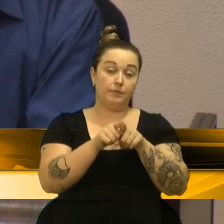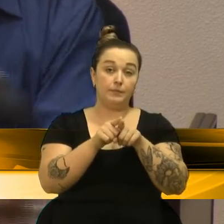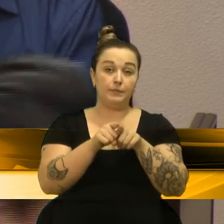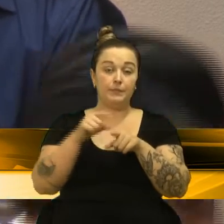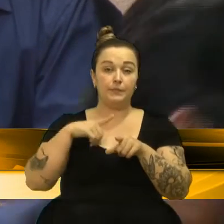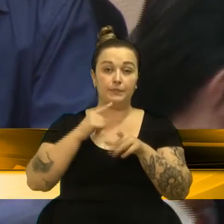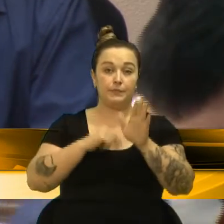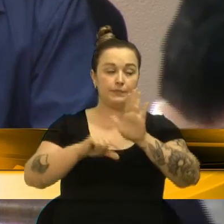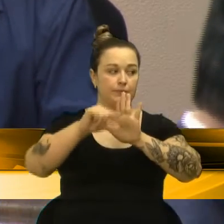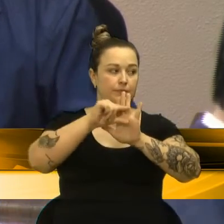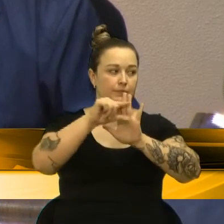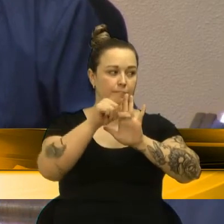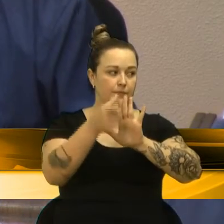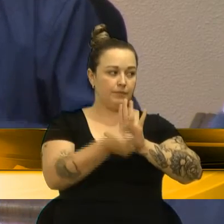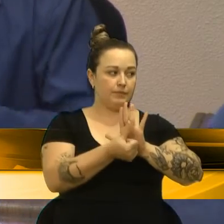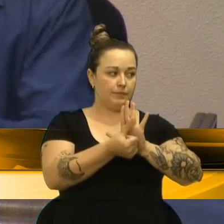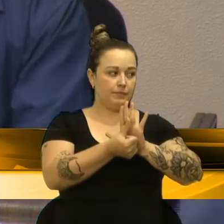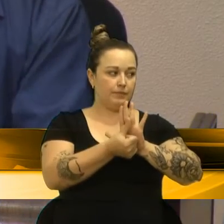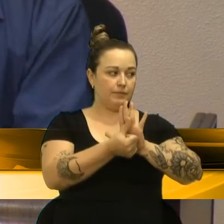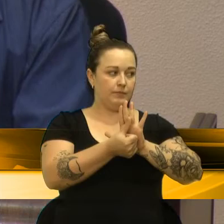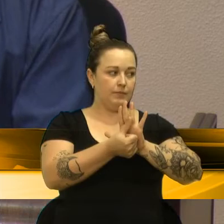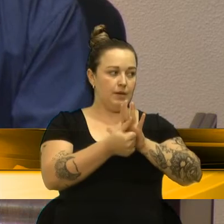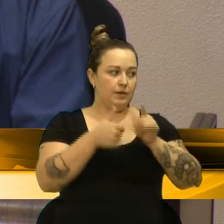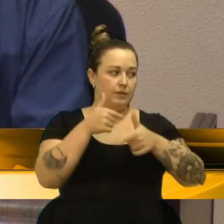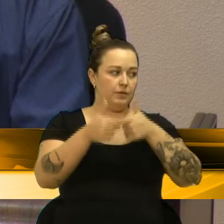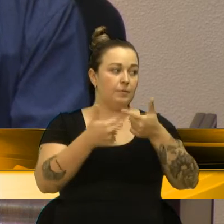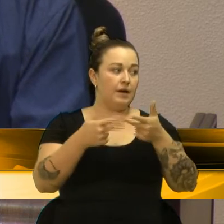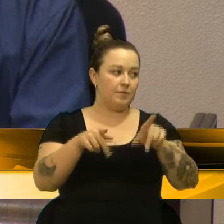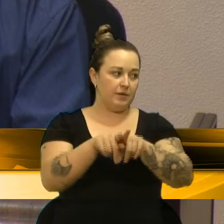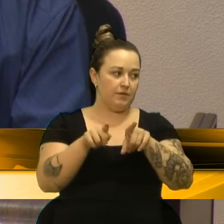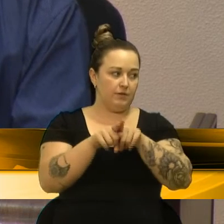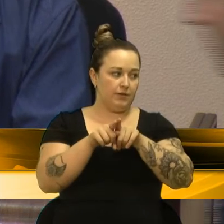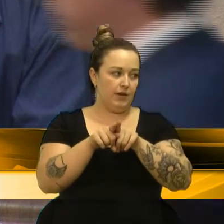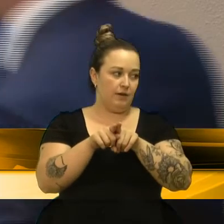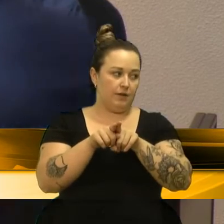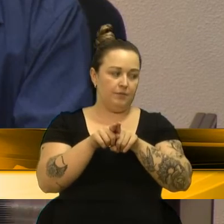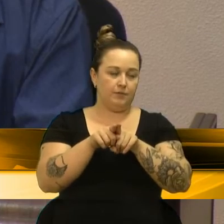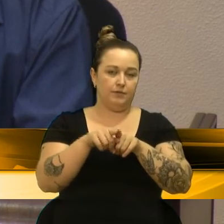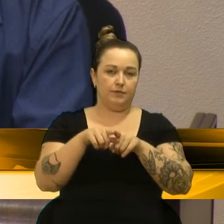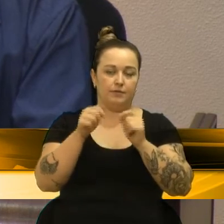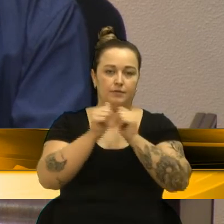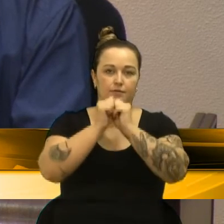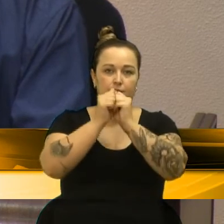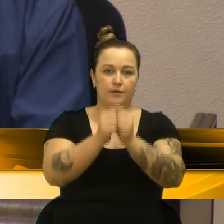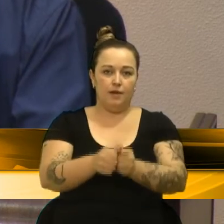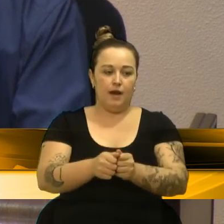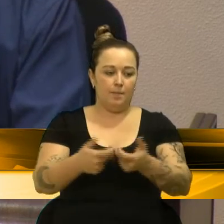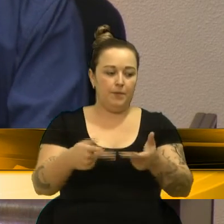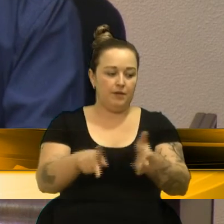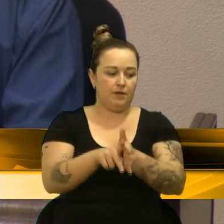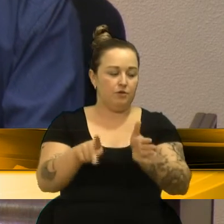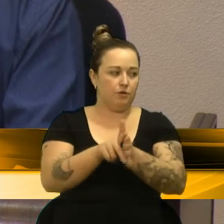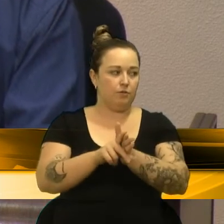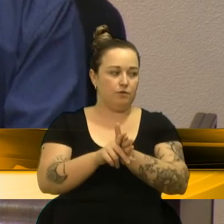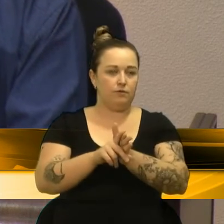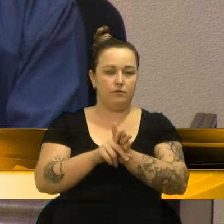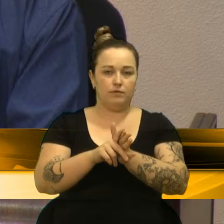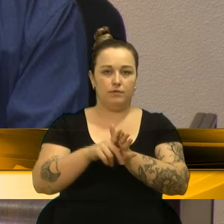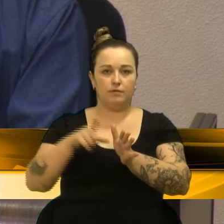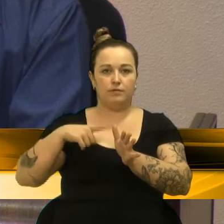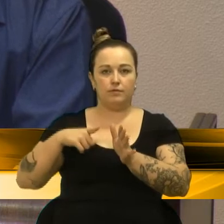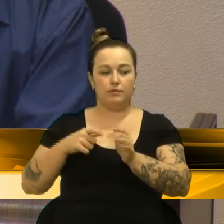6º. Os membros do CMS serão nomeados pelo prefeito por meio de decreto mediante a indicação formal dos setores que representam e nos